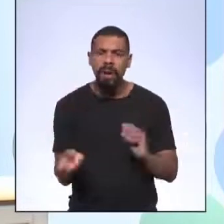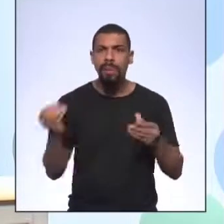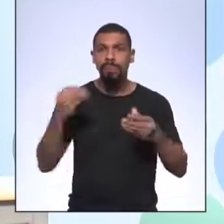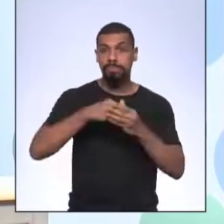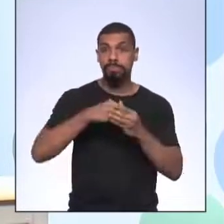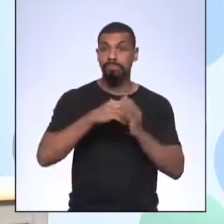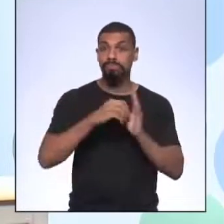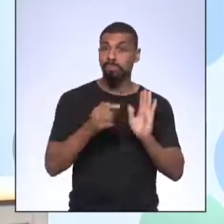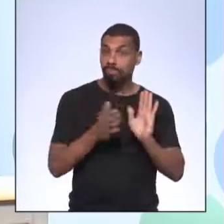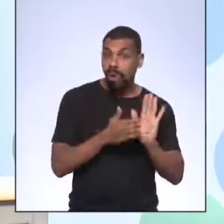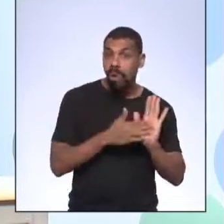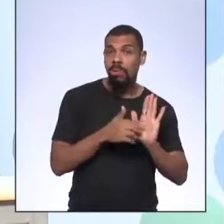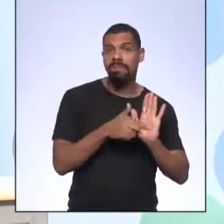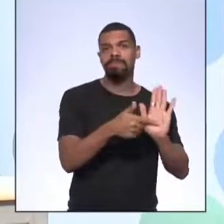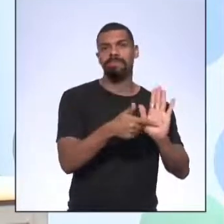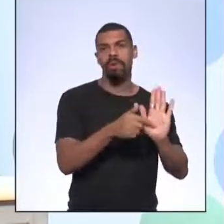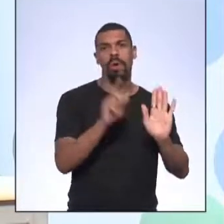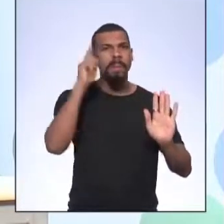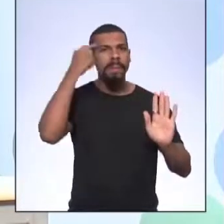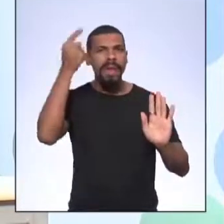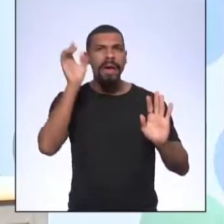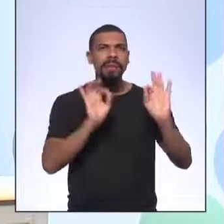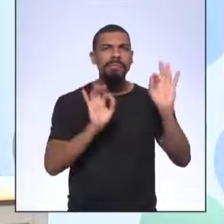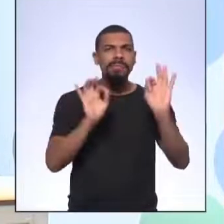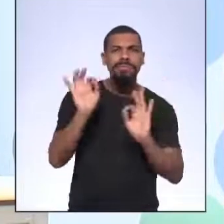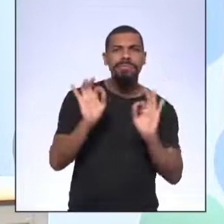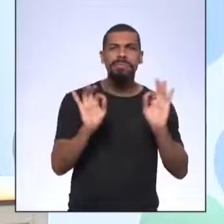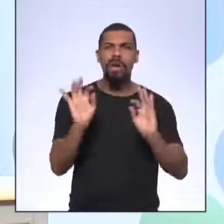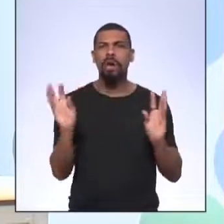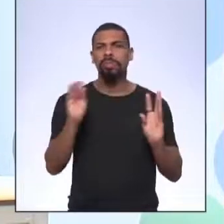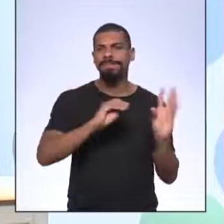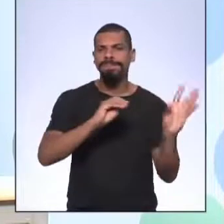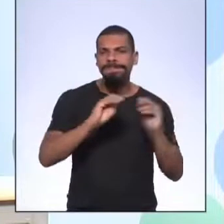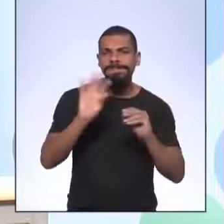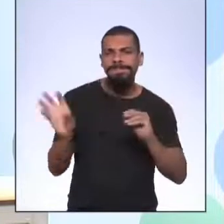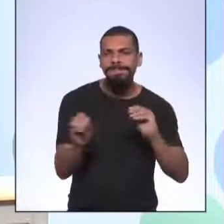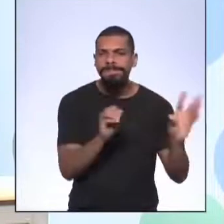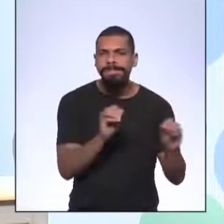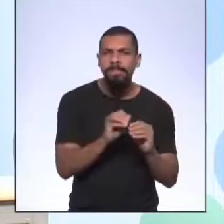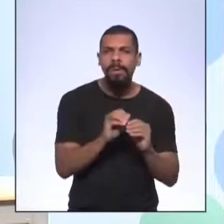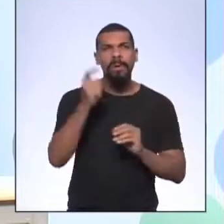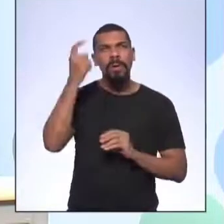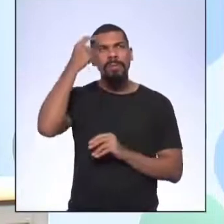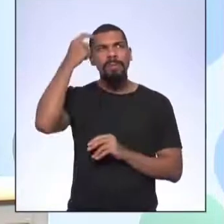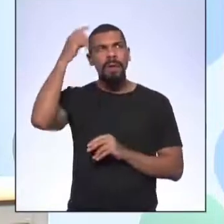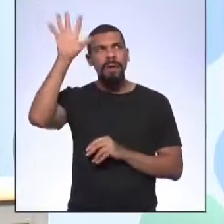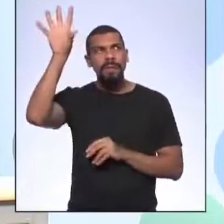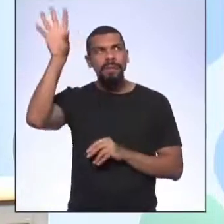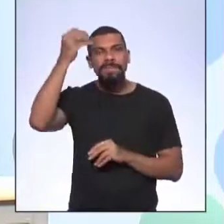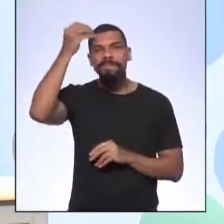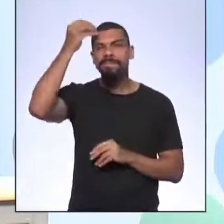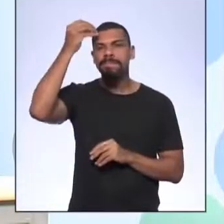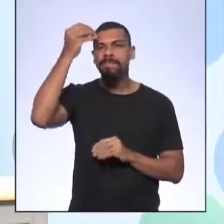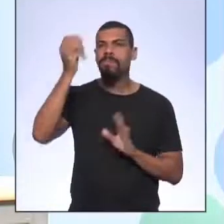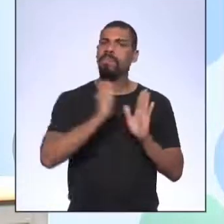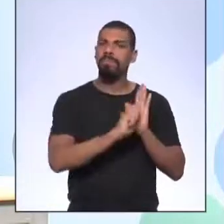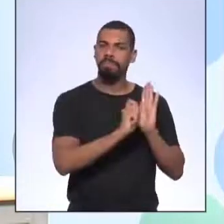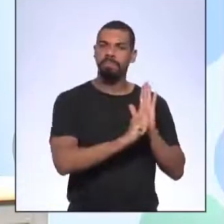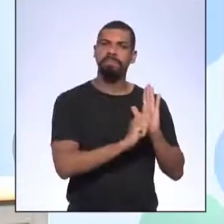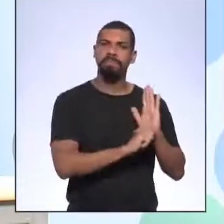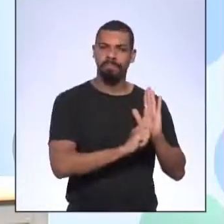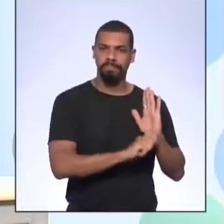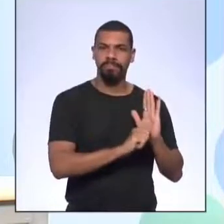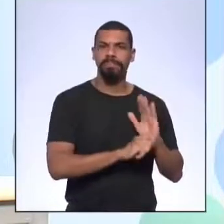né organizando aí as minhas ideias que até então estão ali naquele campo mental então eu vou agora concretizar né